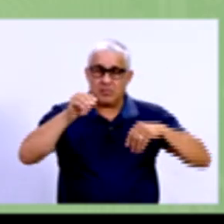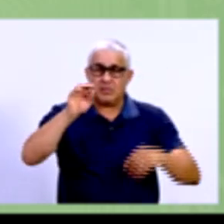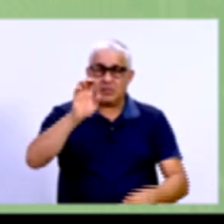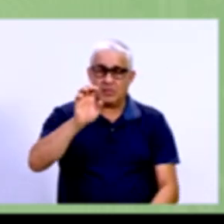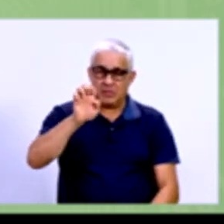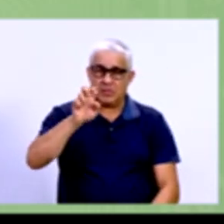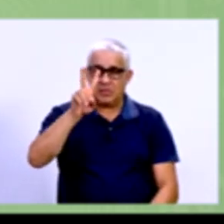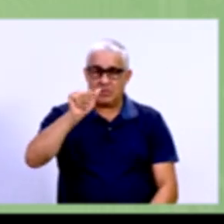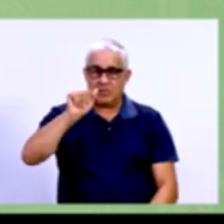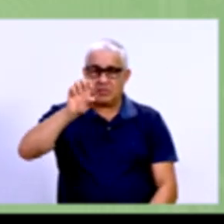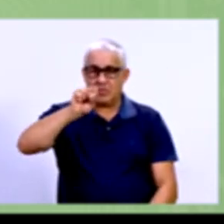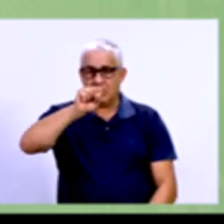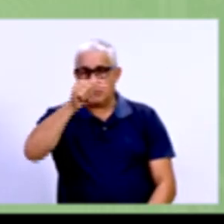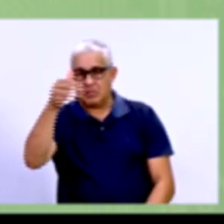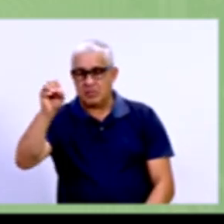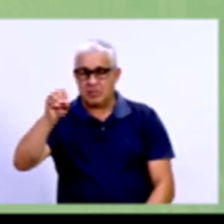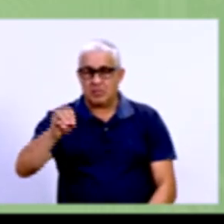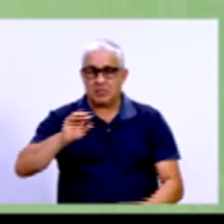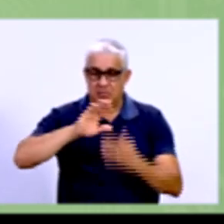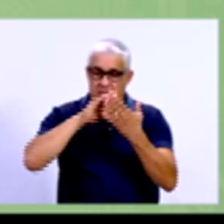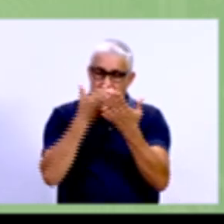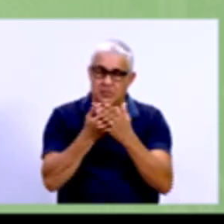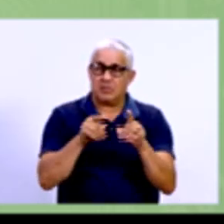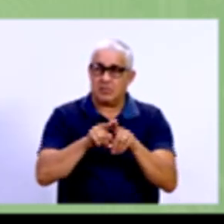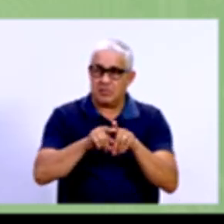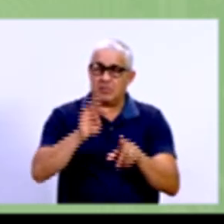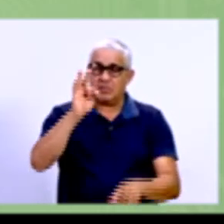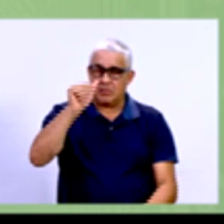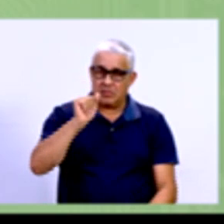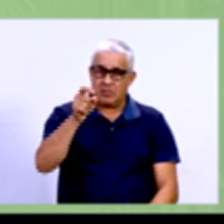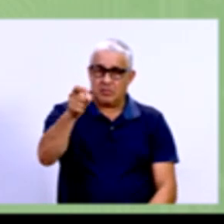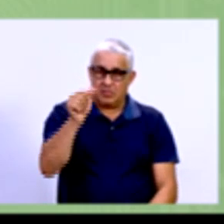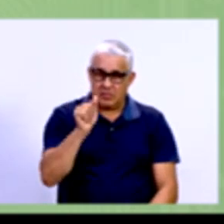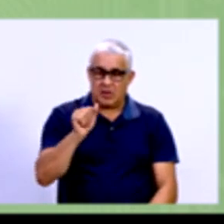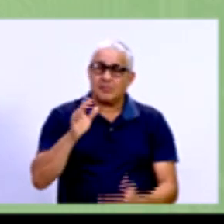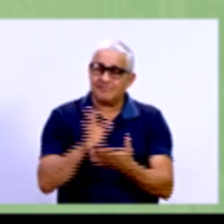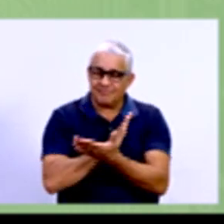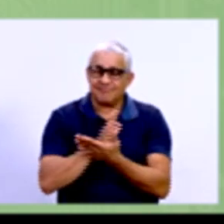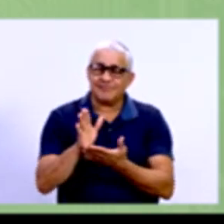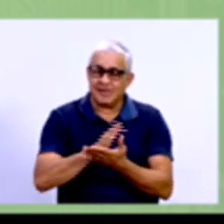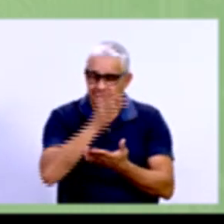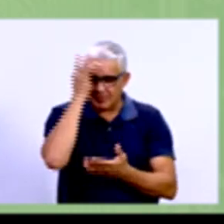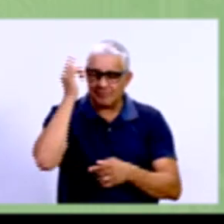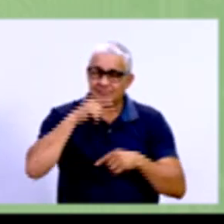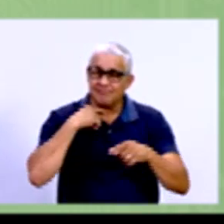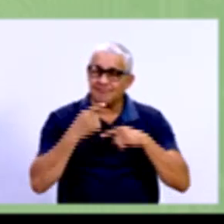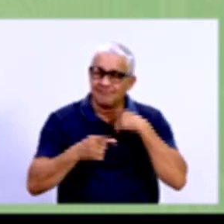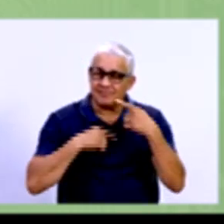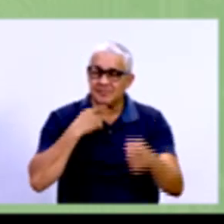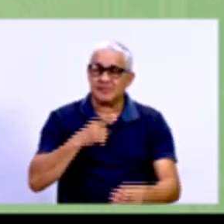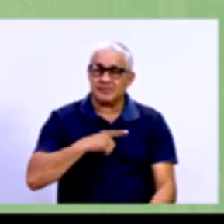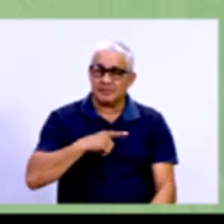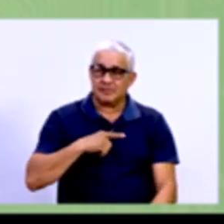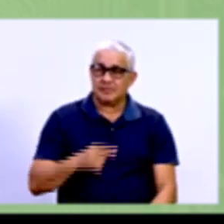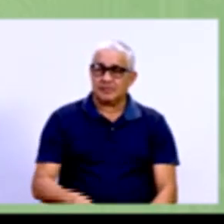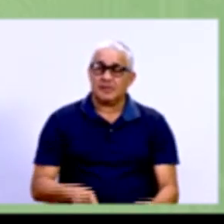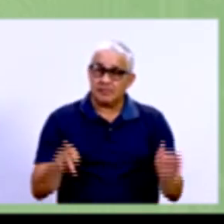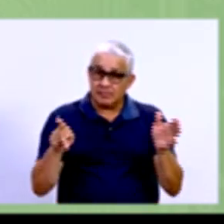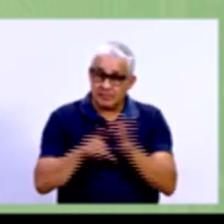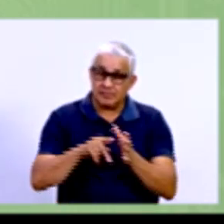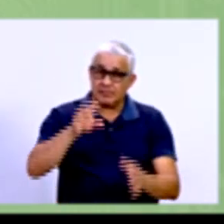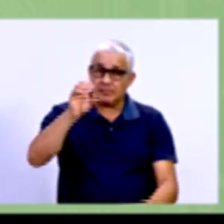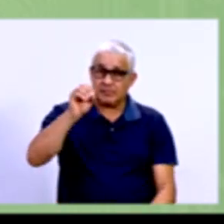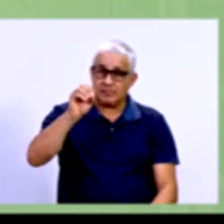né? Quando a gente fala das taxas, isso aqui gerou um pouquinho de dúvida, né? Mas as taxas são dadas pelo próprio